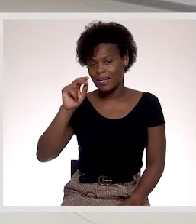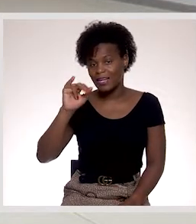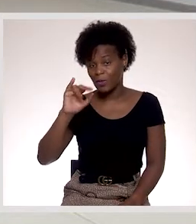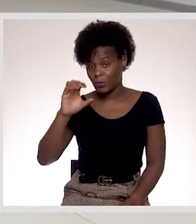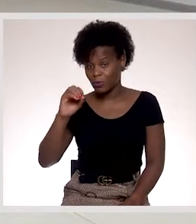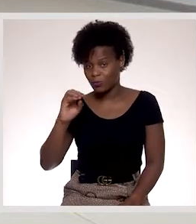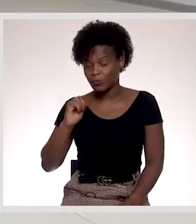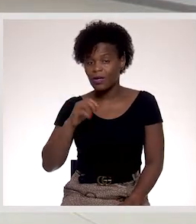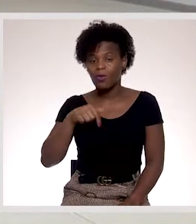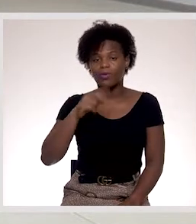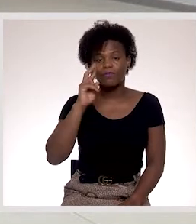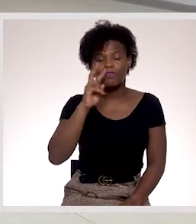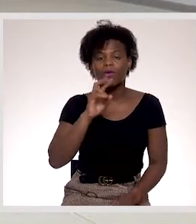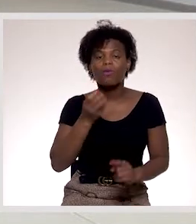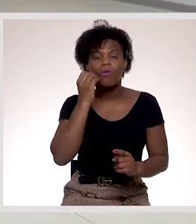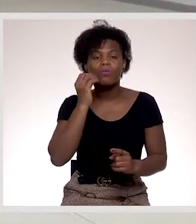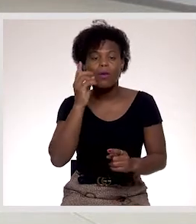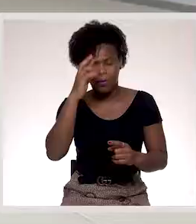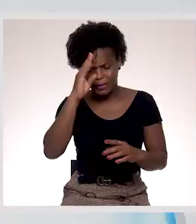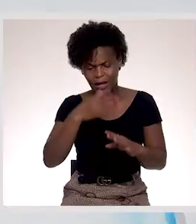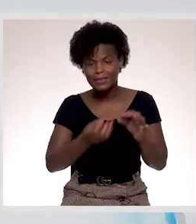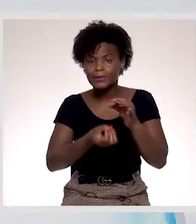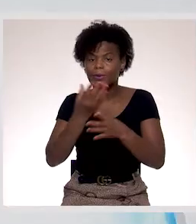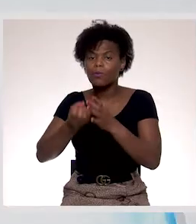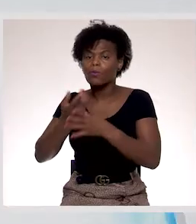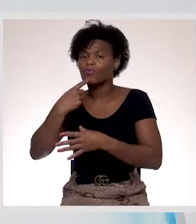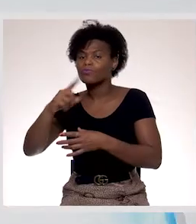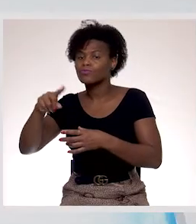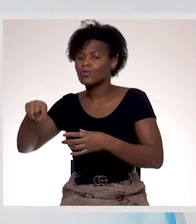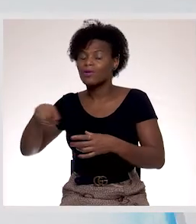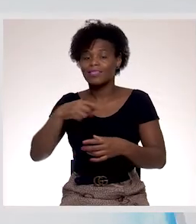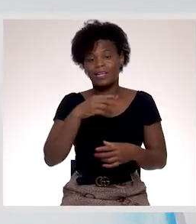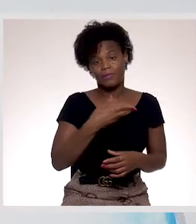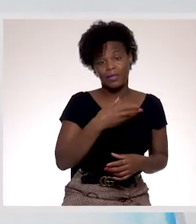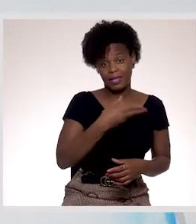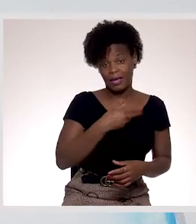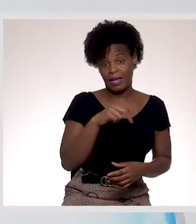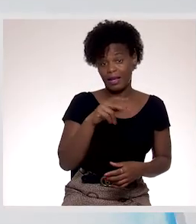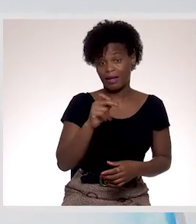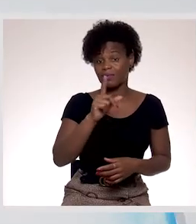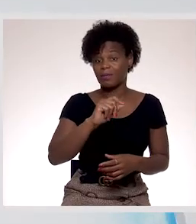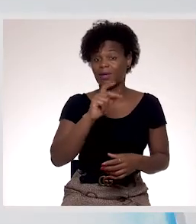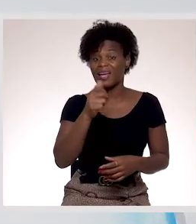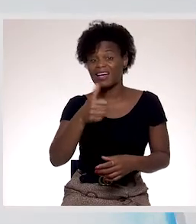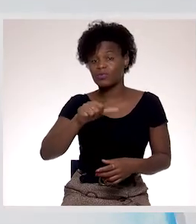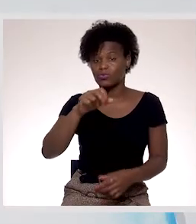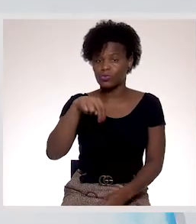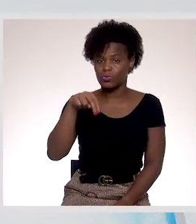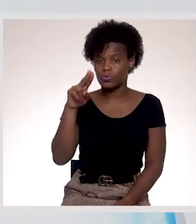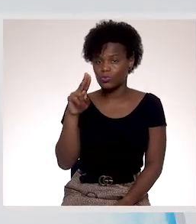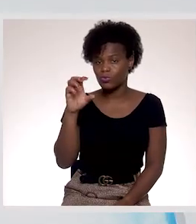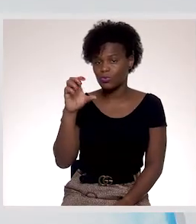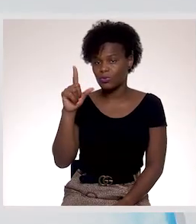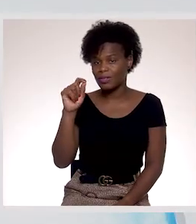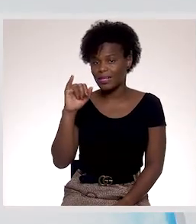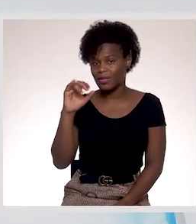vamos estudar como é que acontece a replicação do DNA, ou então de um ácido nucleico. O DNA também é um ácido nucleico. Então, para a nossa aula